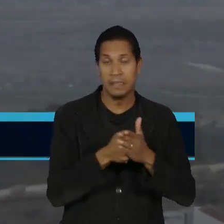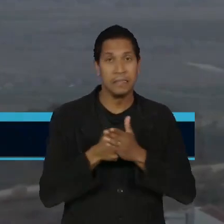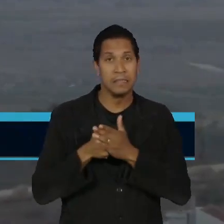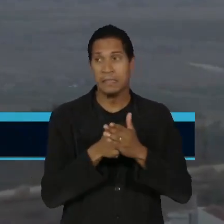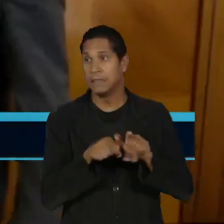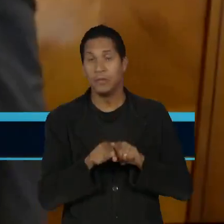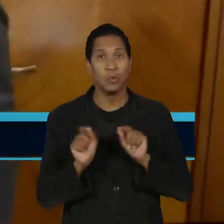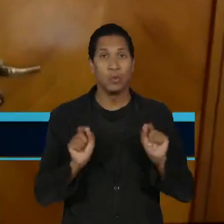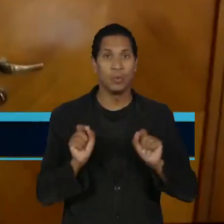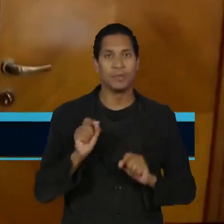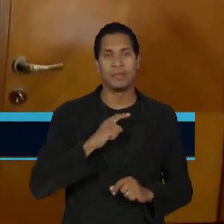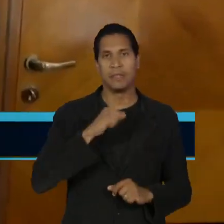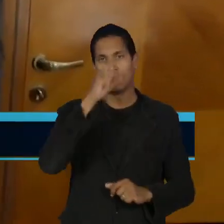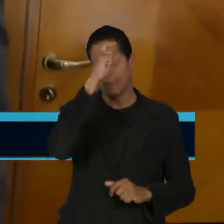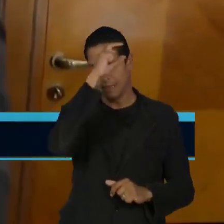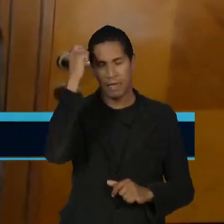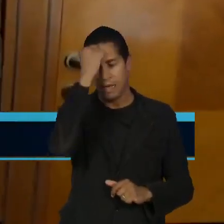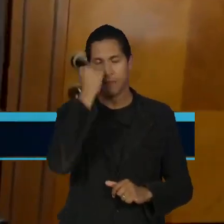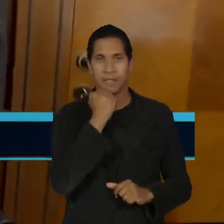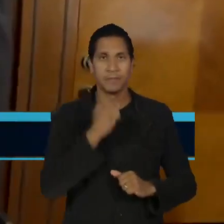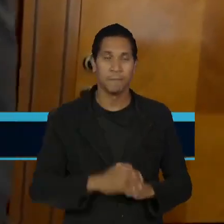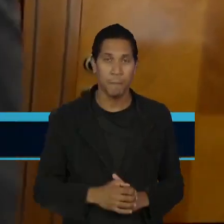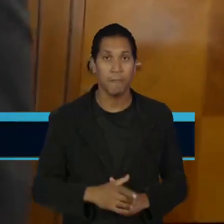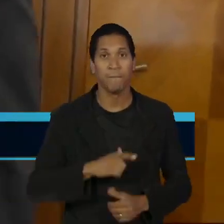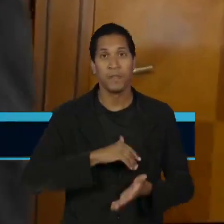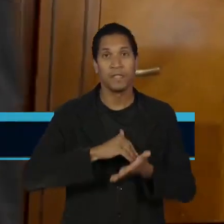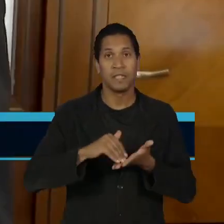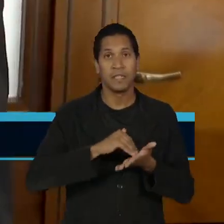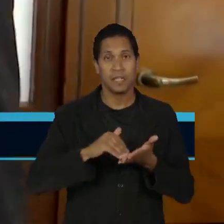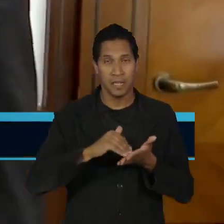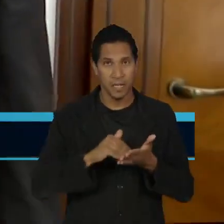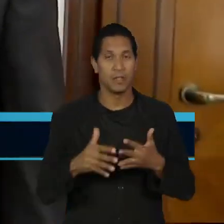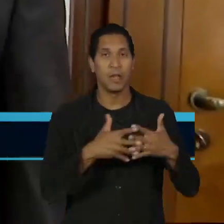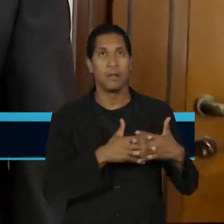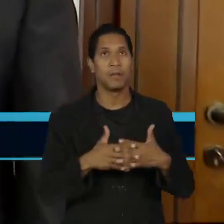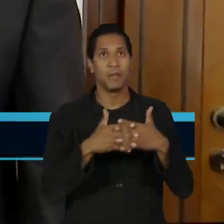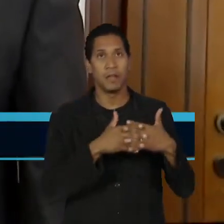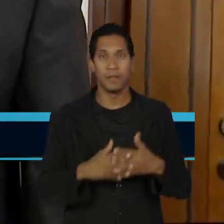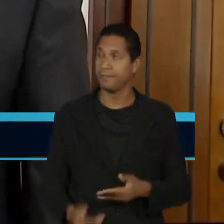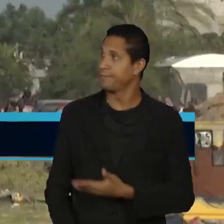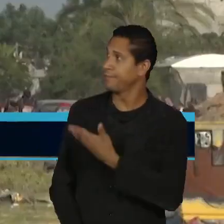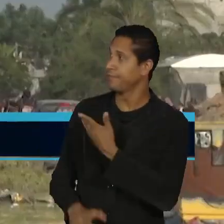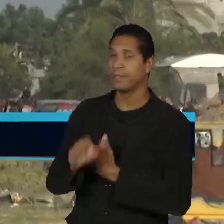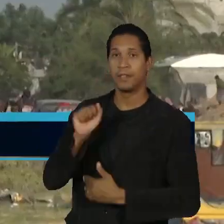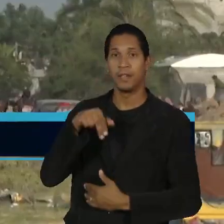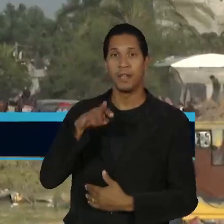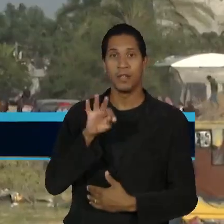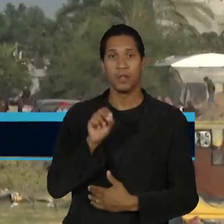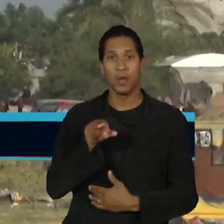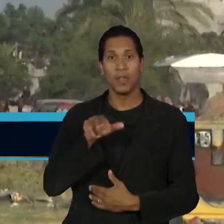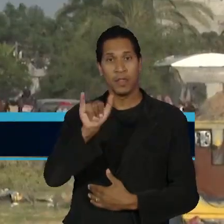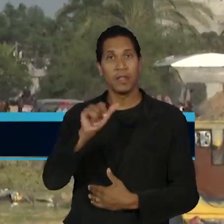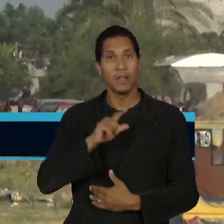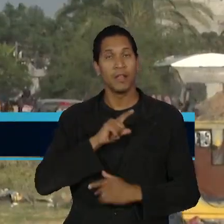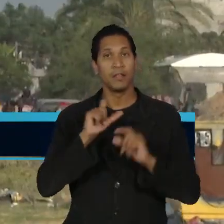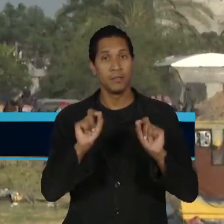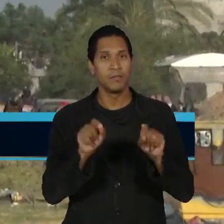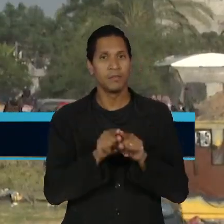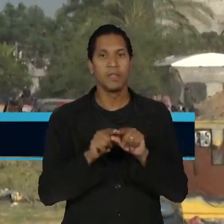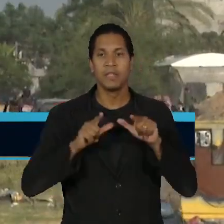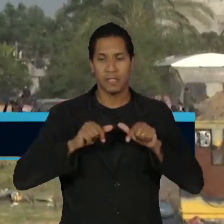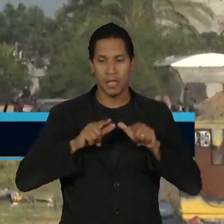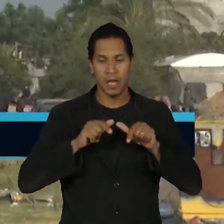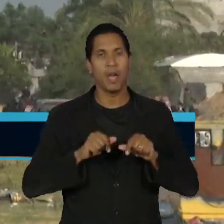Hamas. Atendendo a um pedido do secretário de Estado americano, Antony Blinken, Israel tem procurado informar as áreas onde